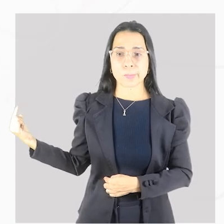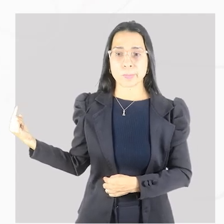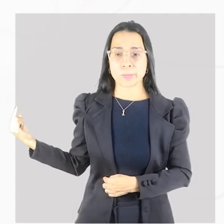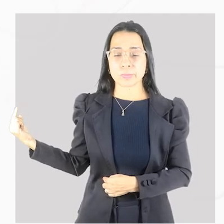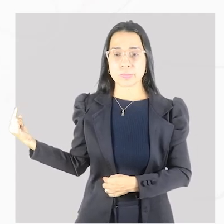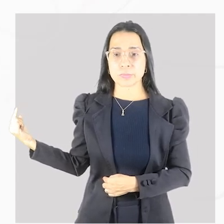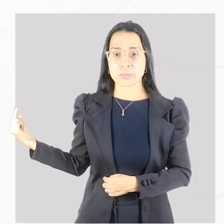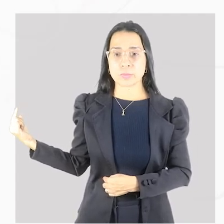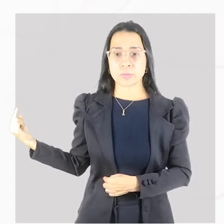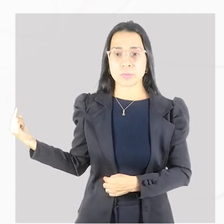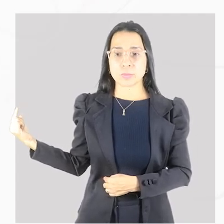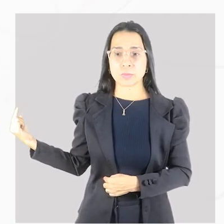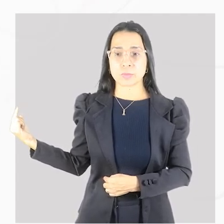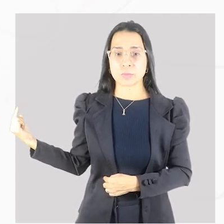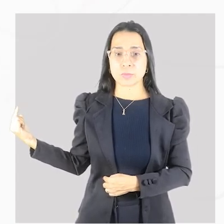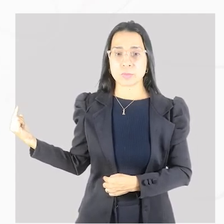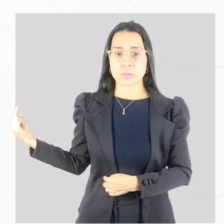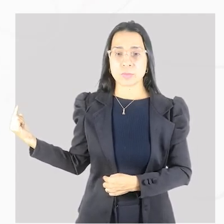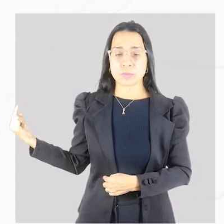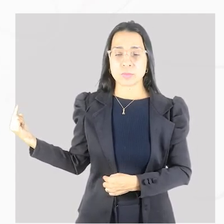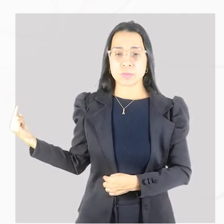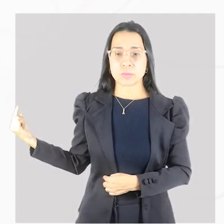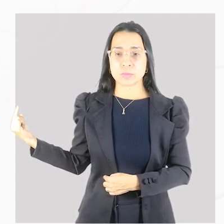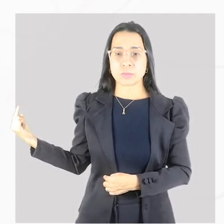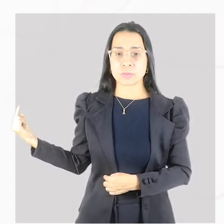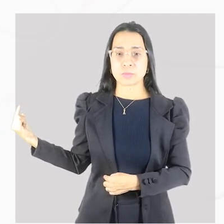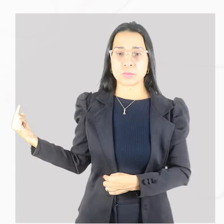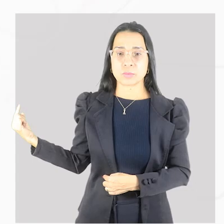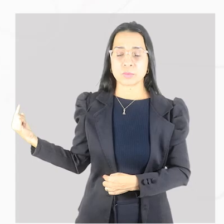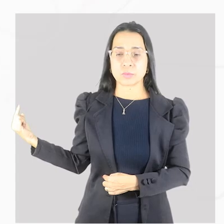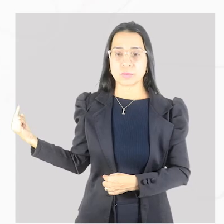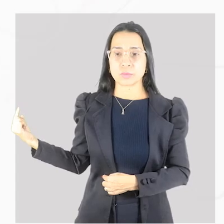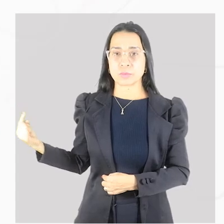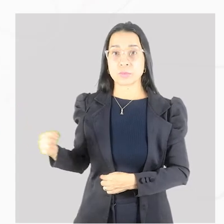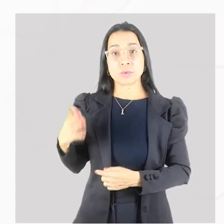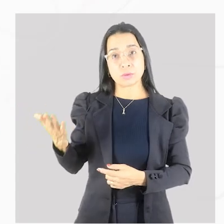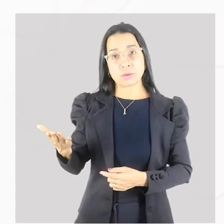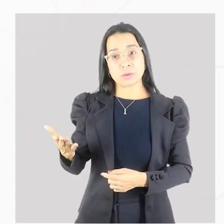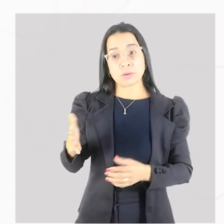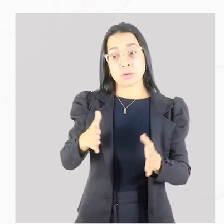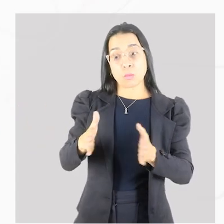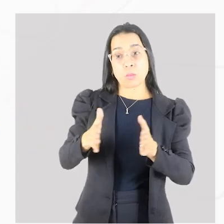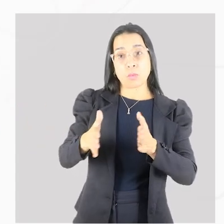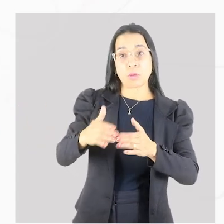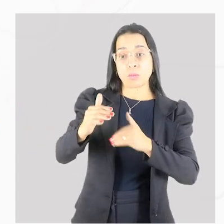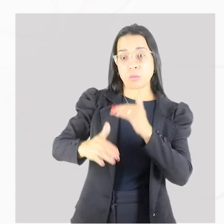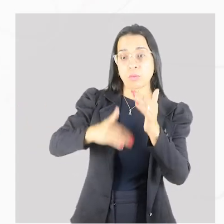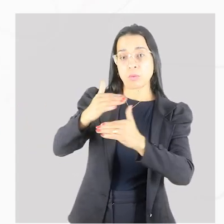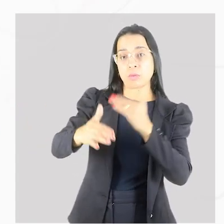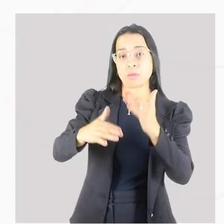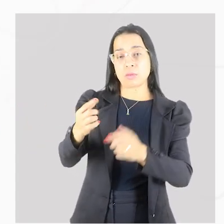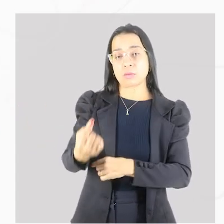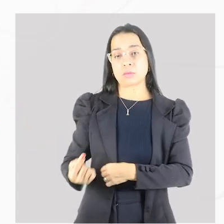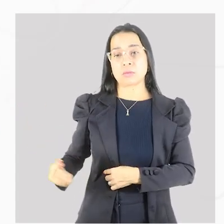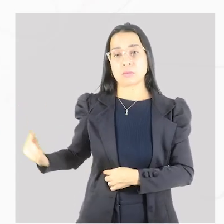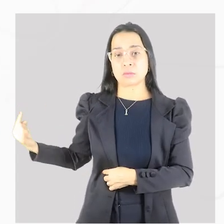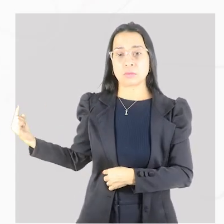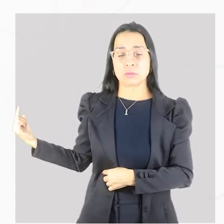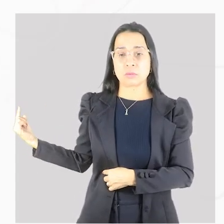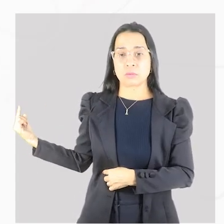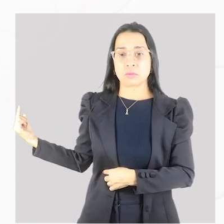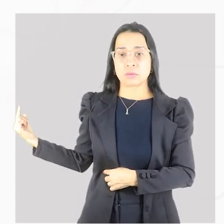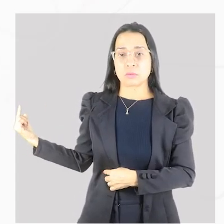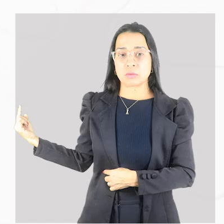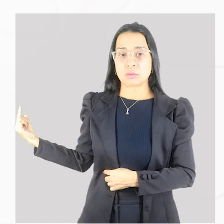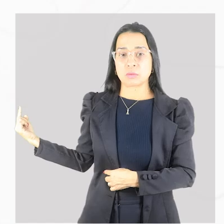redemocratização, constituindo-se como agentes interlocutores, ou seja, que está no meio do processo, que dialogam diretamente com a